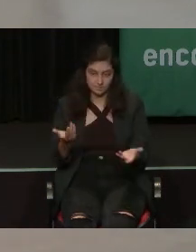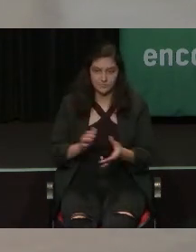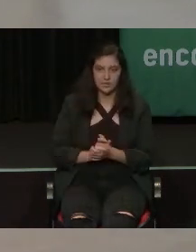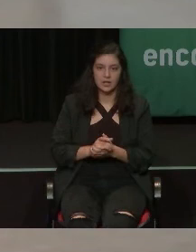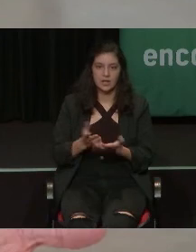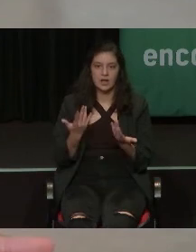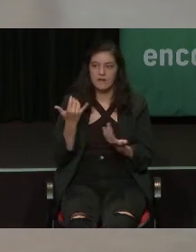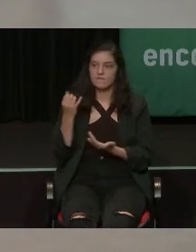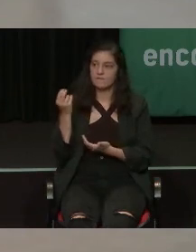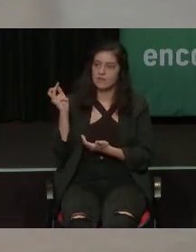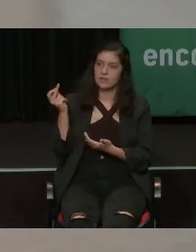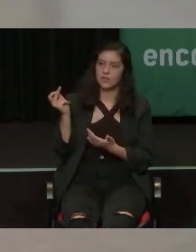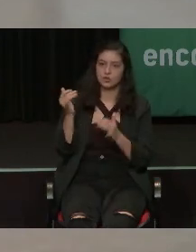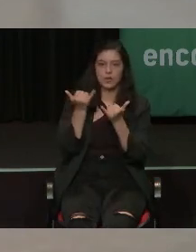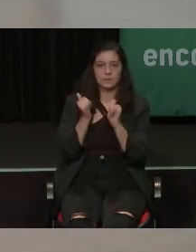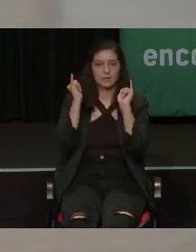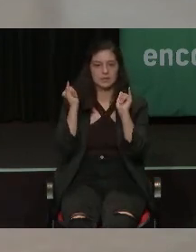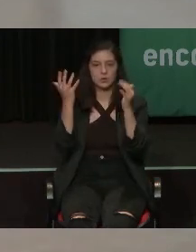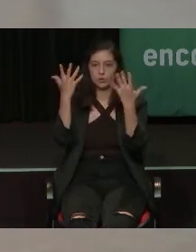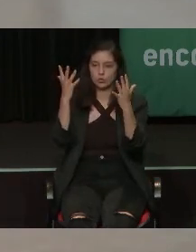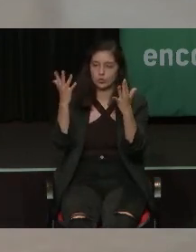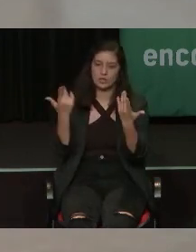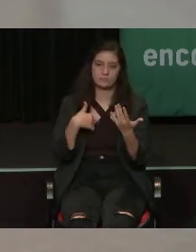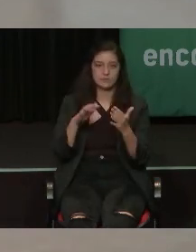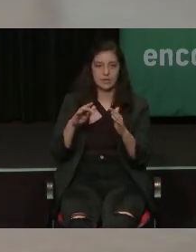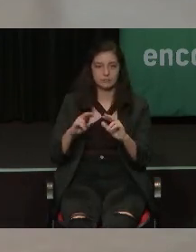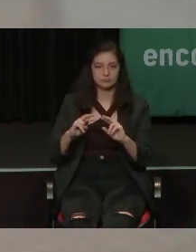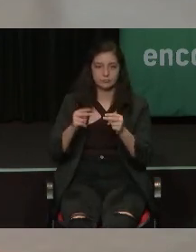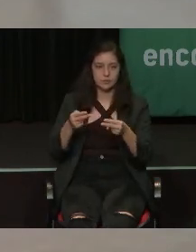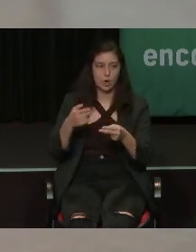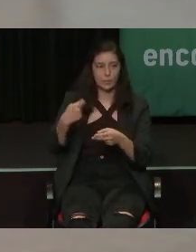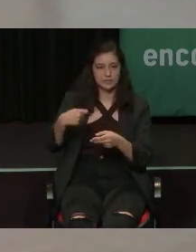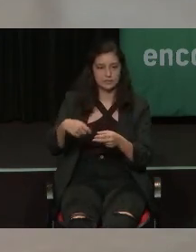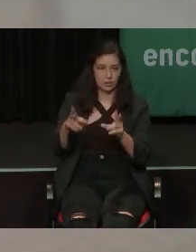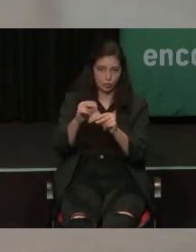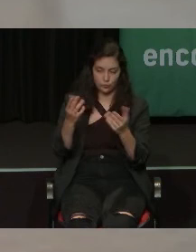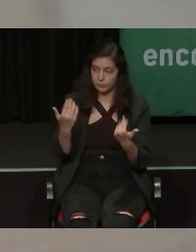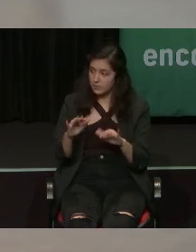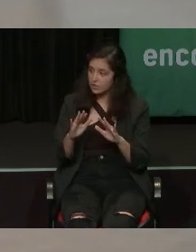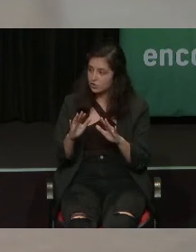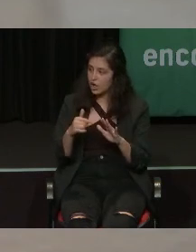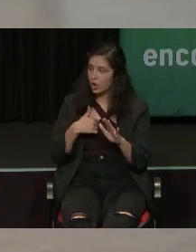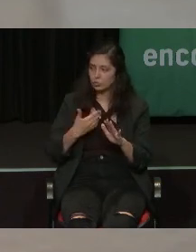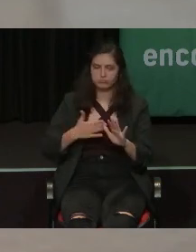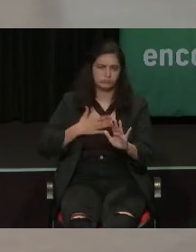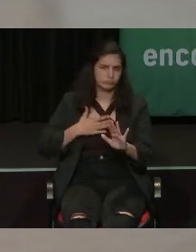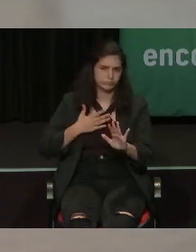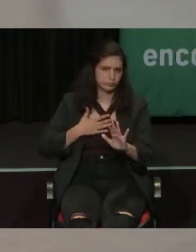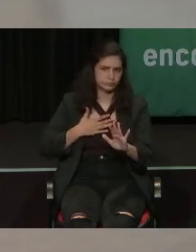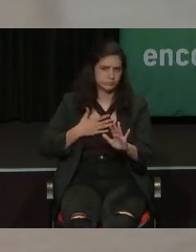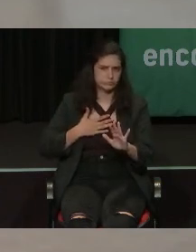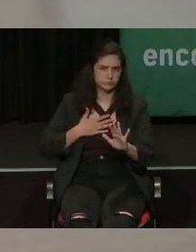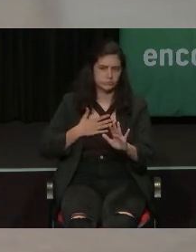celebrando 20 anos da independência e a tomada de posse do presidente recém-eleito. Mas não quero, apesar disto, deixar de vos